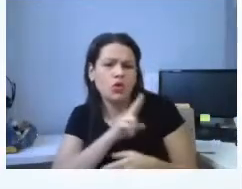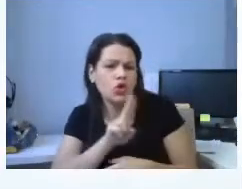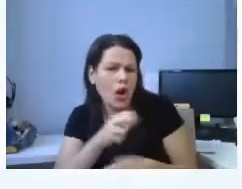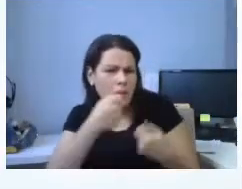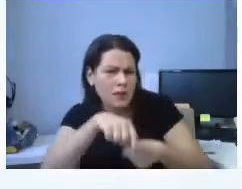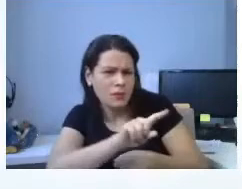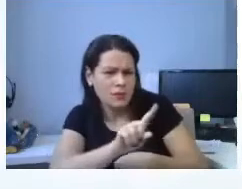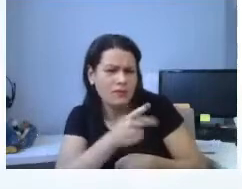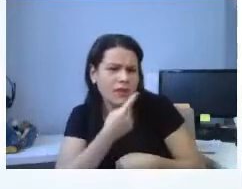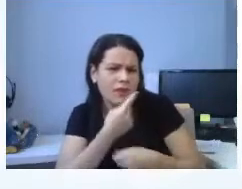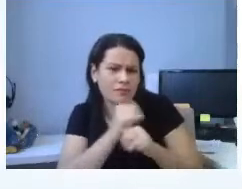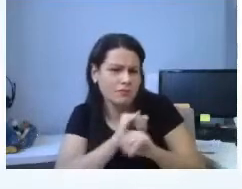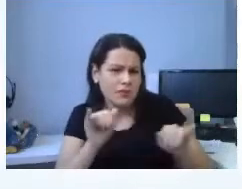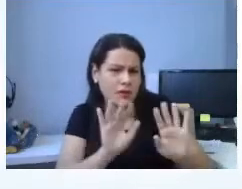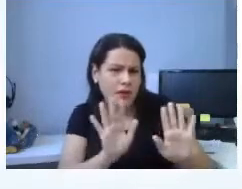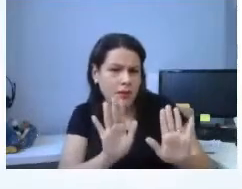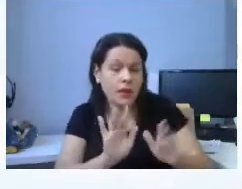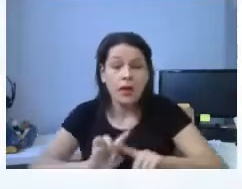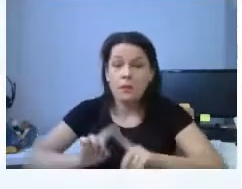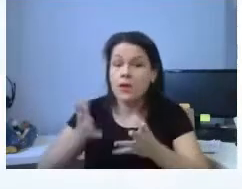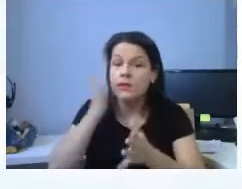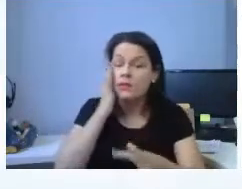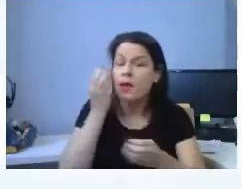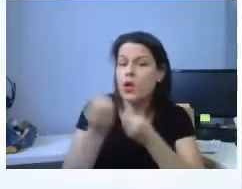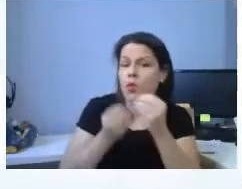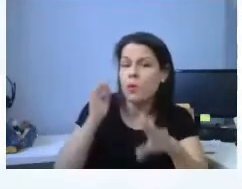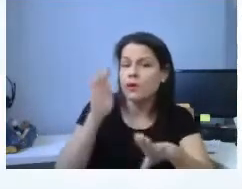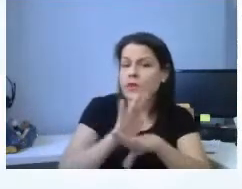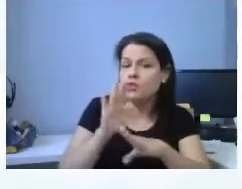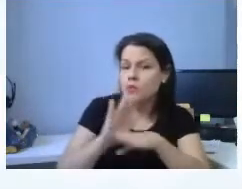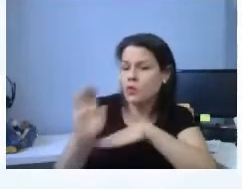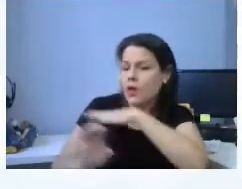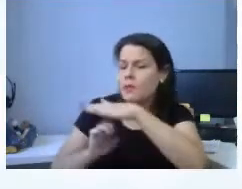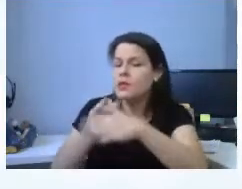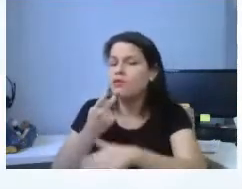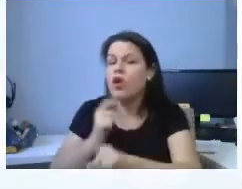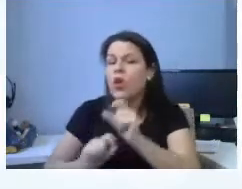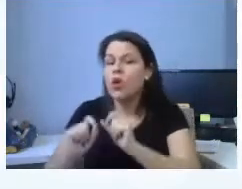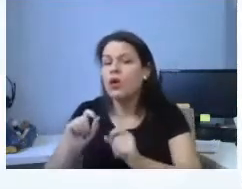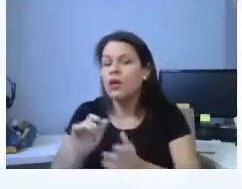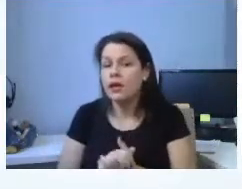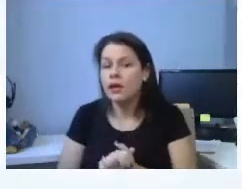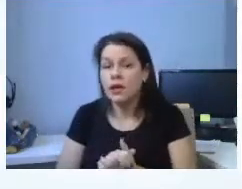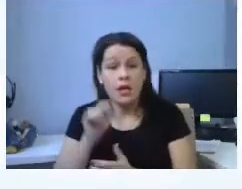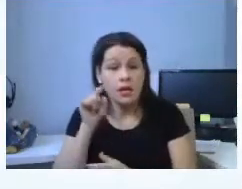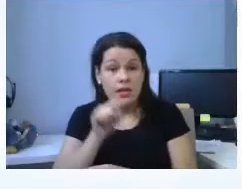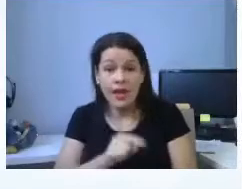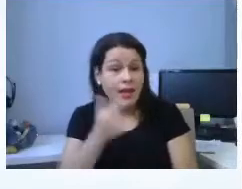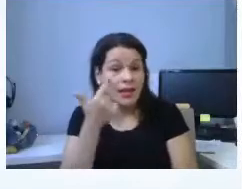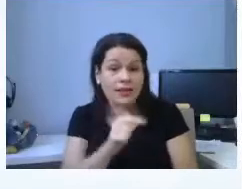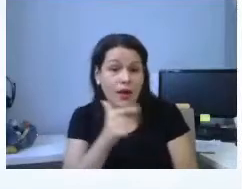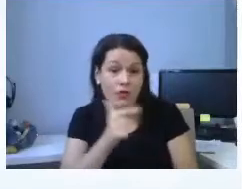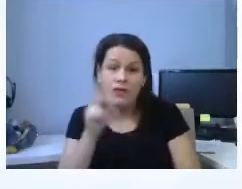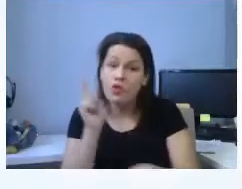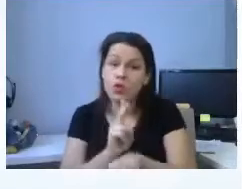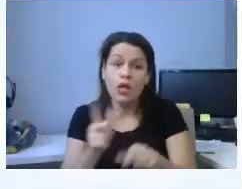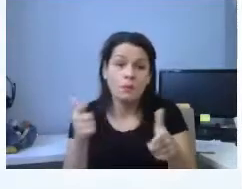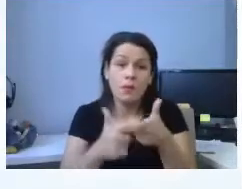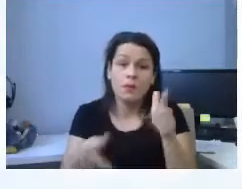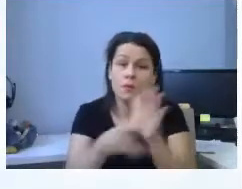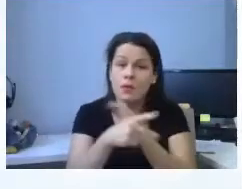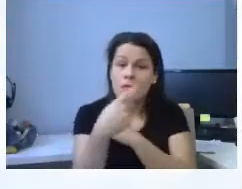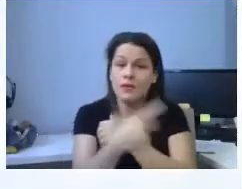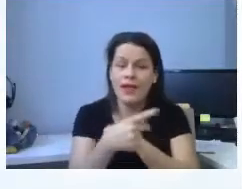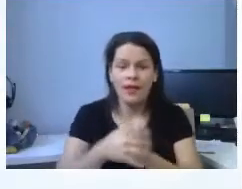quero... Qual foi o tratamento que ela recebeu do ponto de vista da empresa? Que ela foi descuidada. O evento